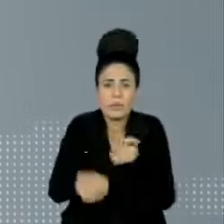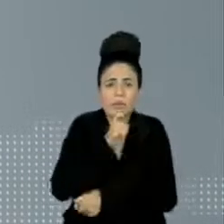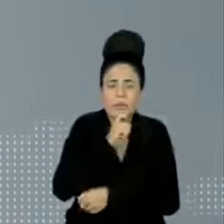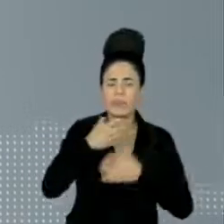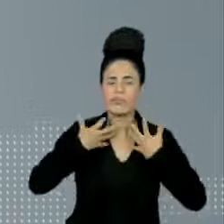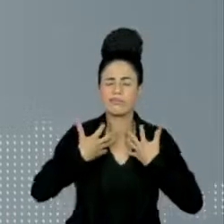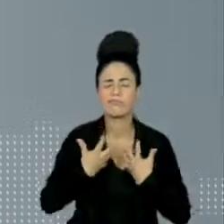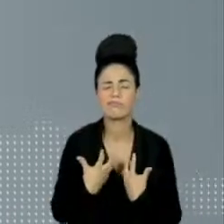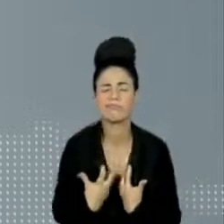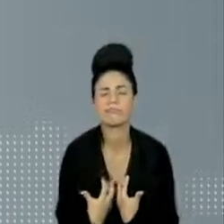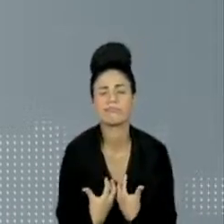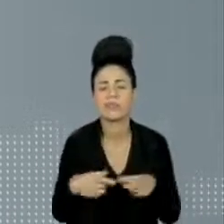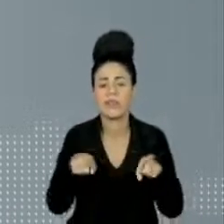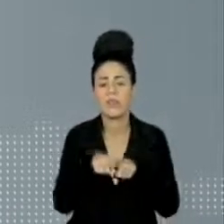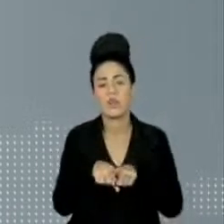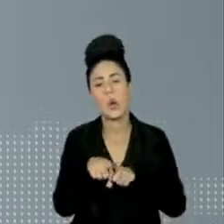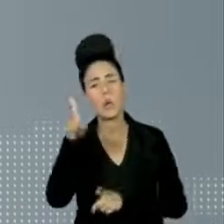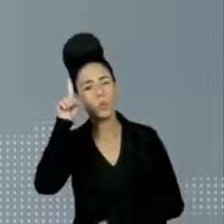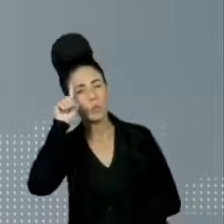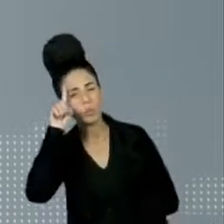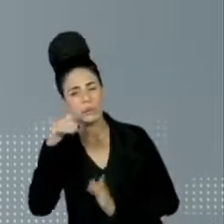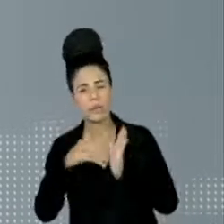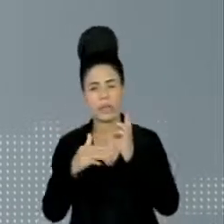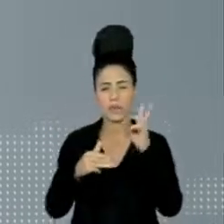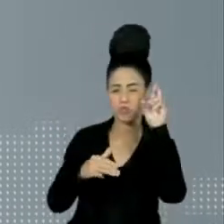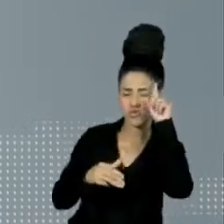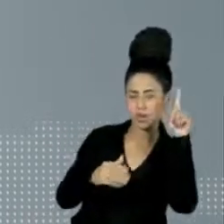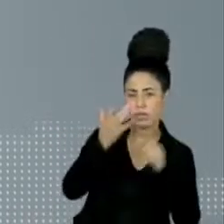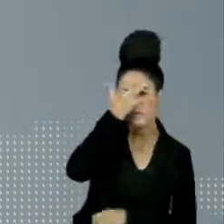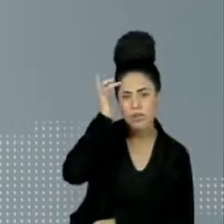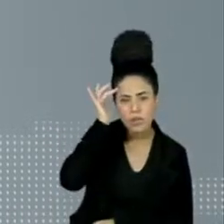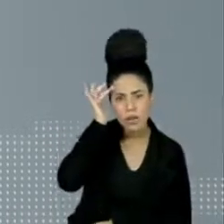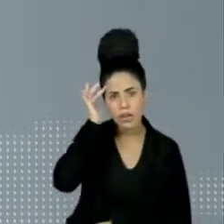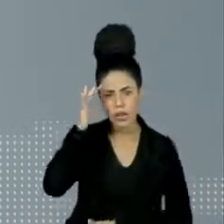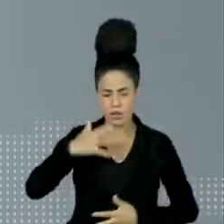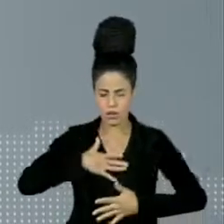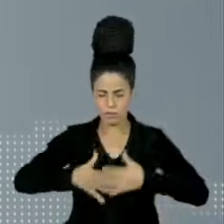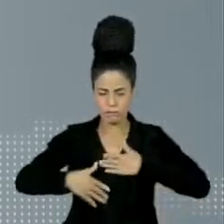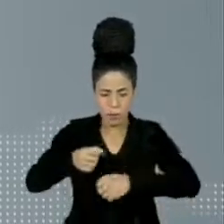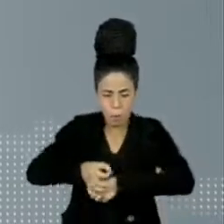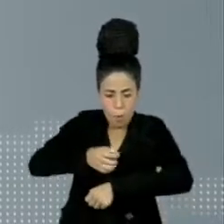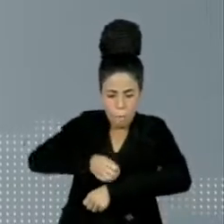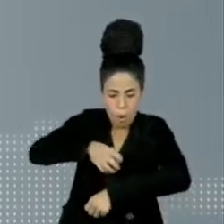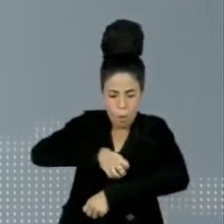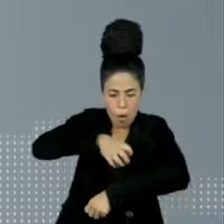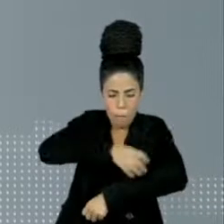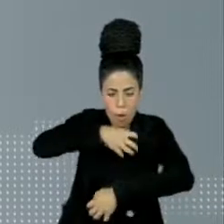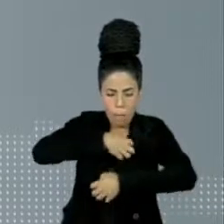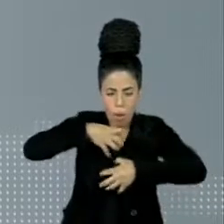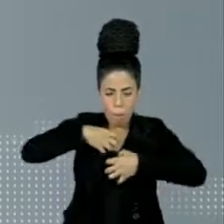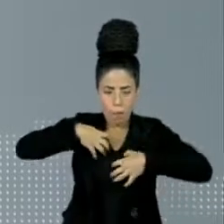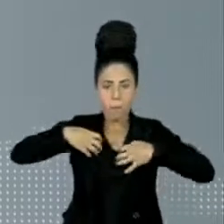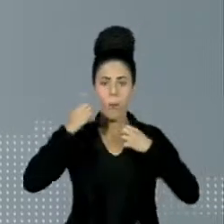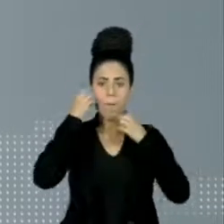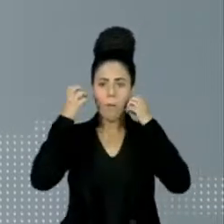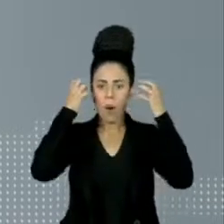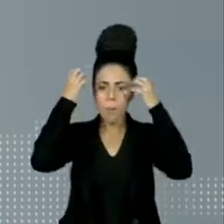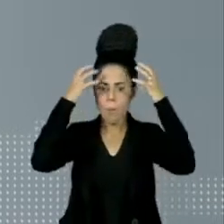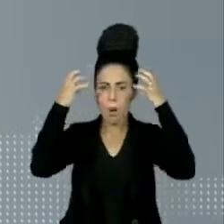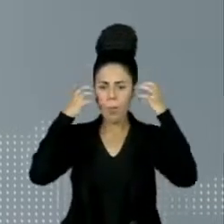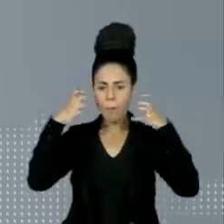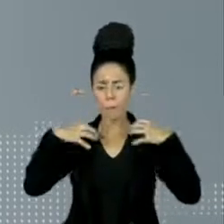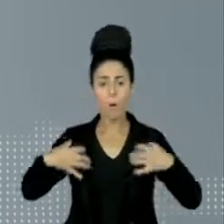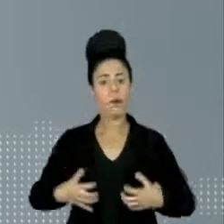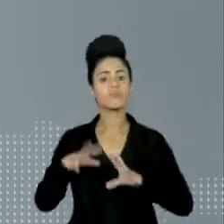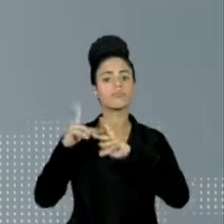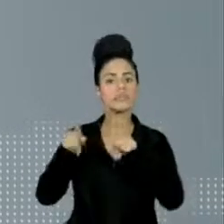exaustão entre um e três dias depois do surgimento da febre o paciente desenvolve a erupção na pele que geralmente começa no rosto e depois se espalha